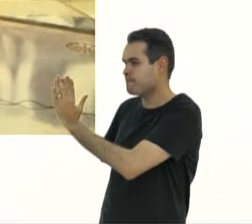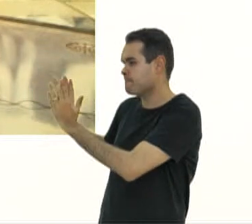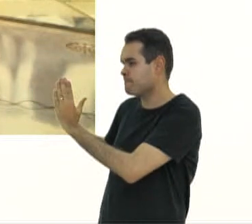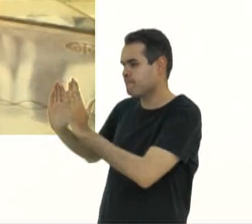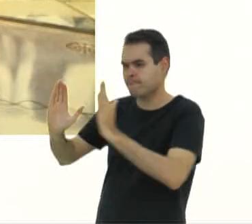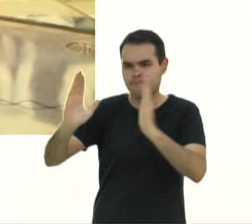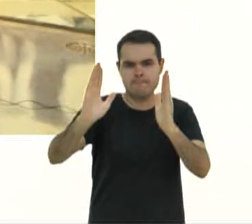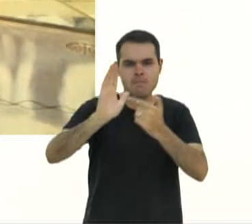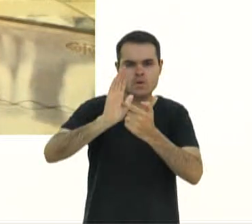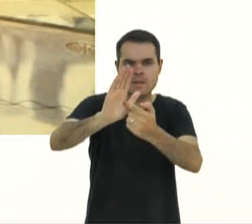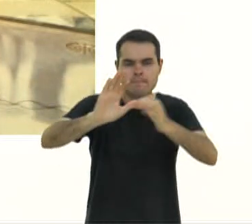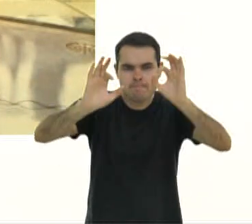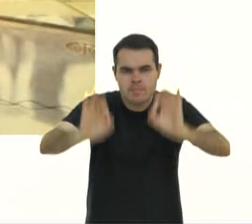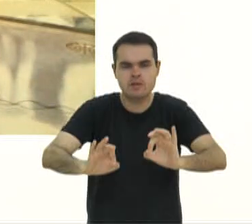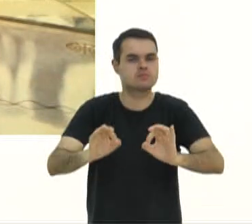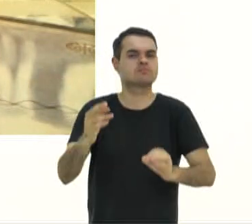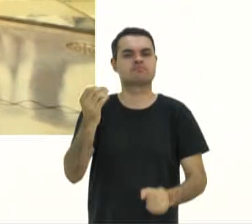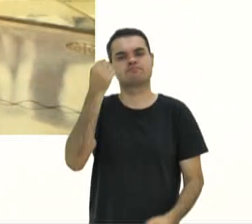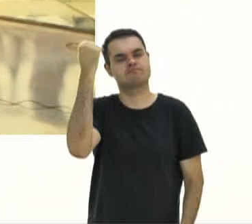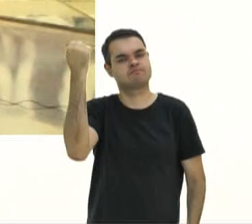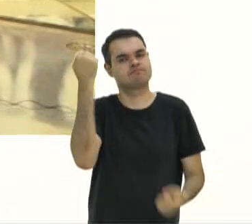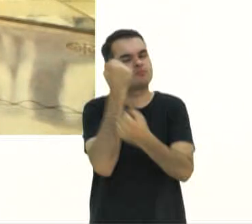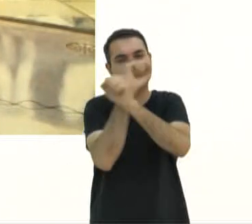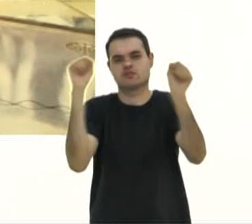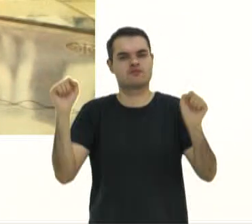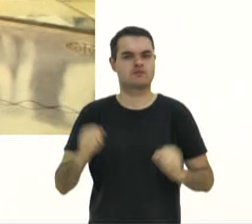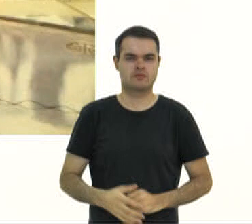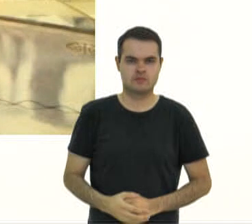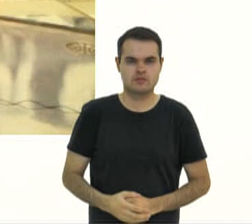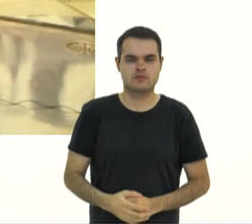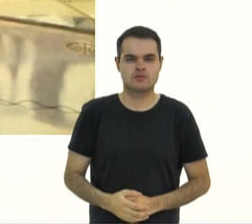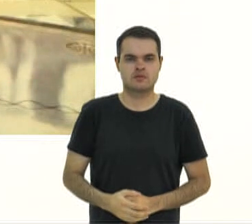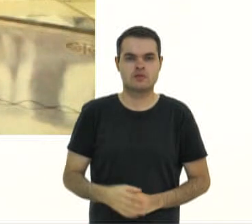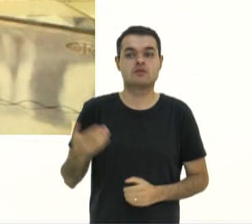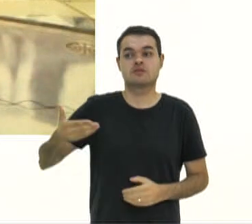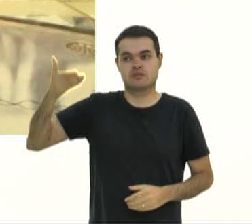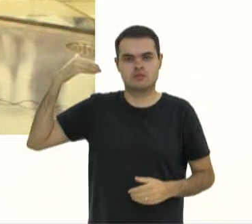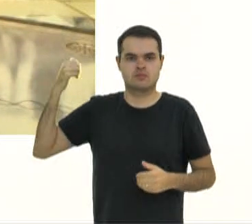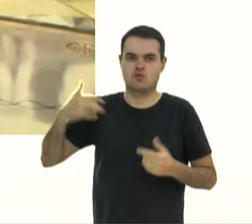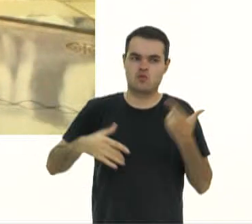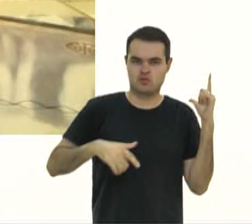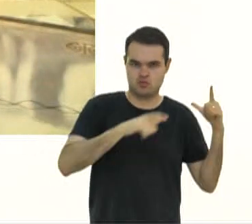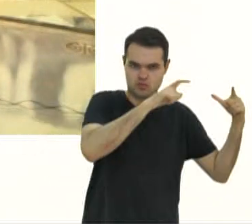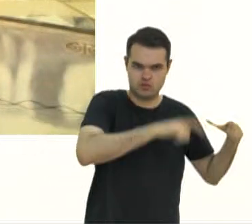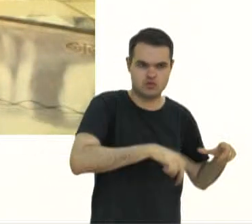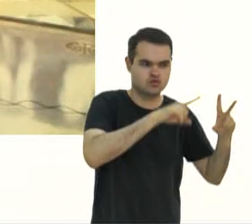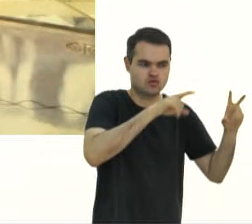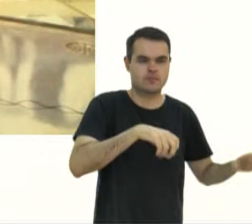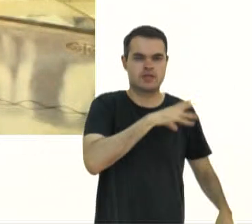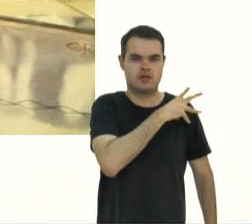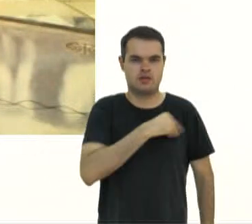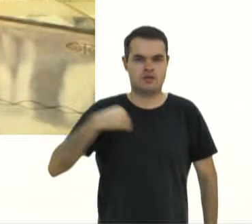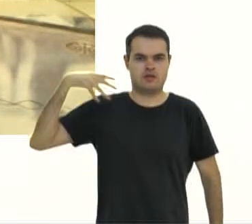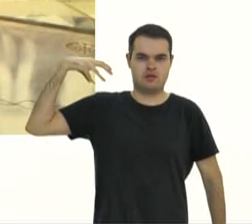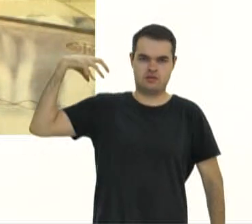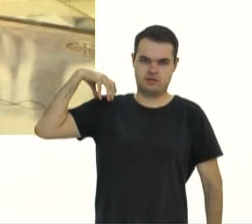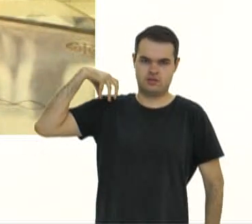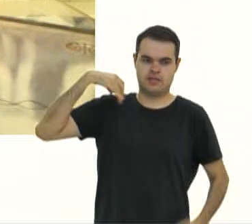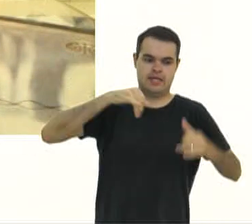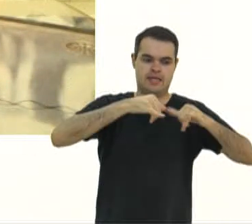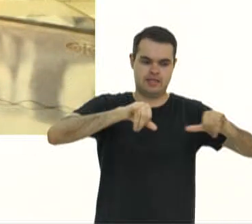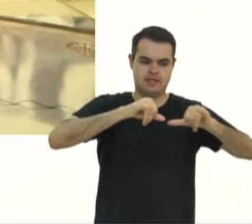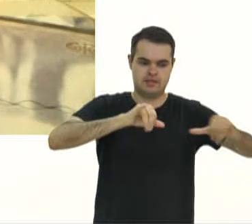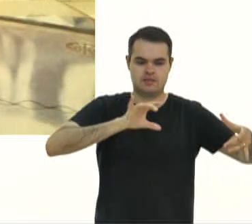falou lá no pavilhão Introdução sobre a questão de Aristóteles que associava a